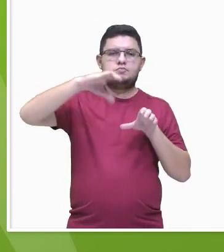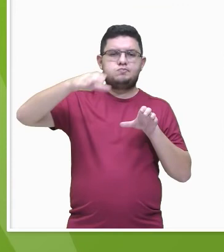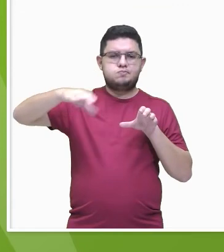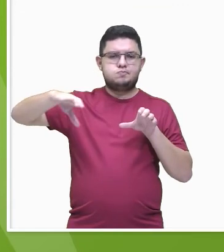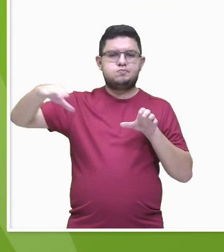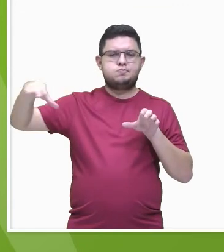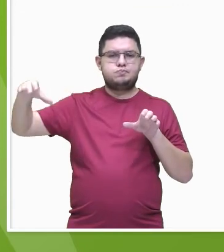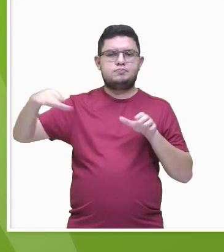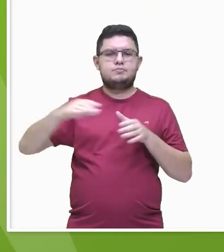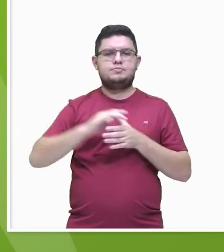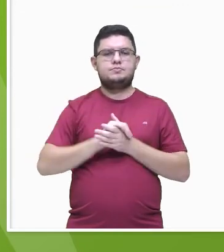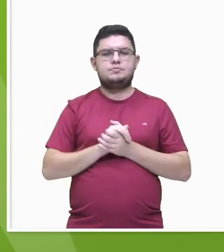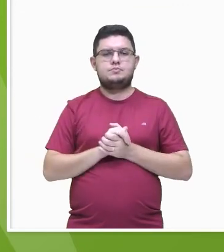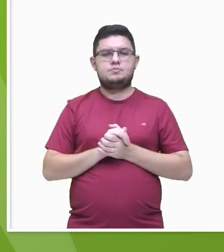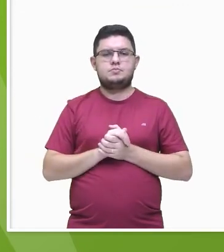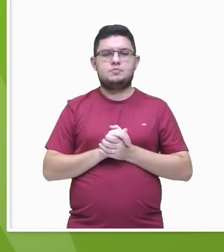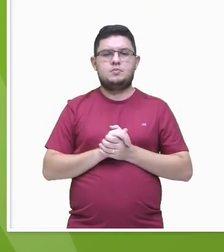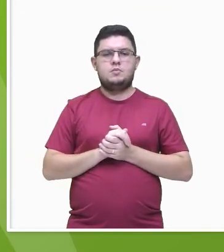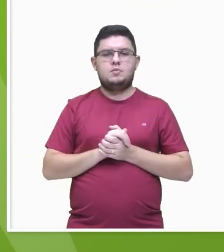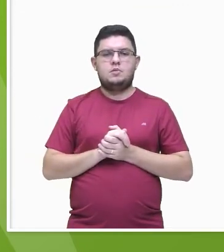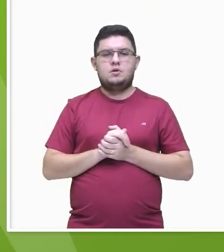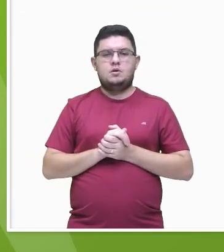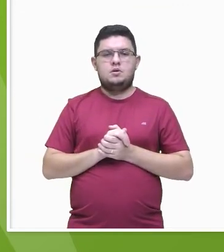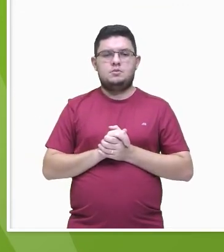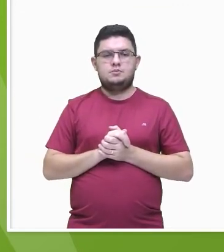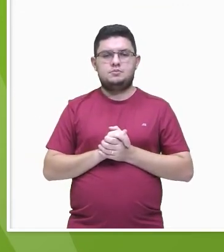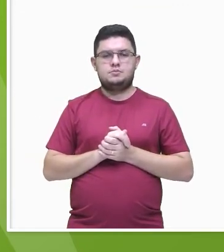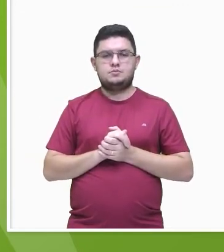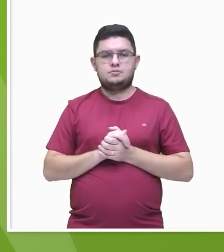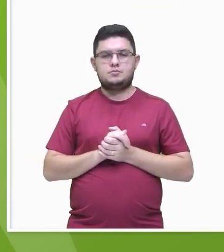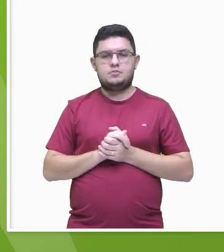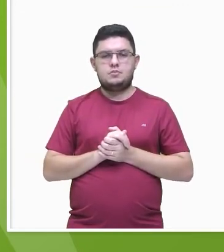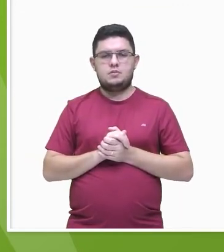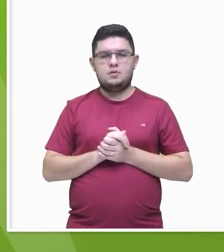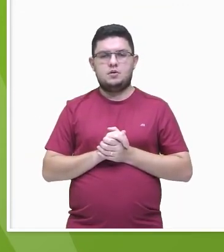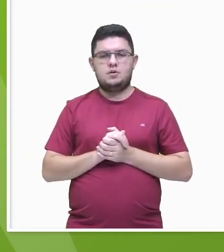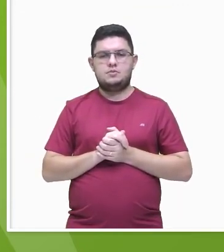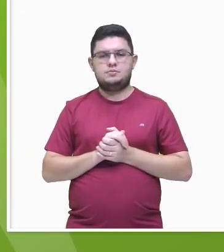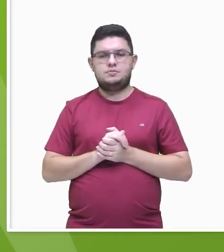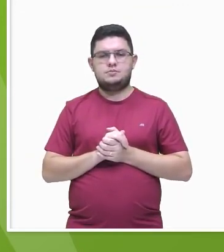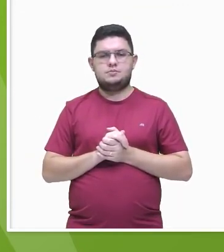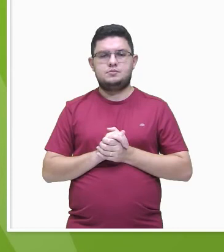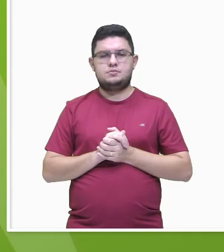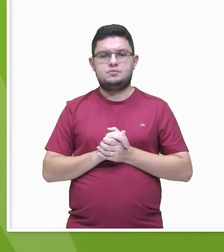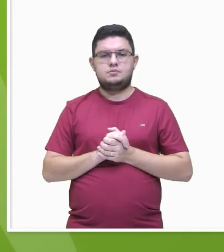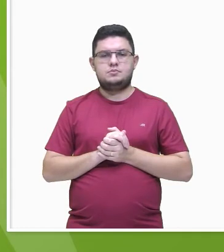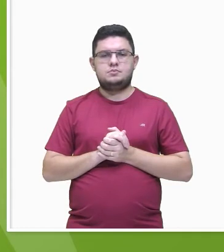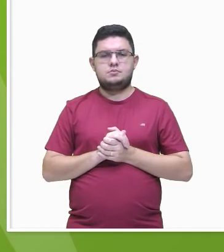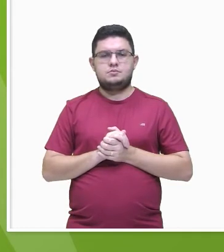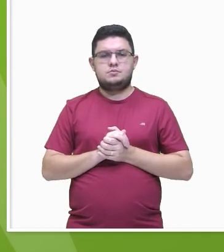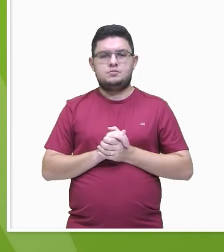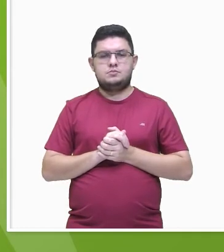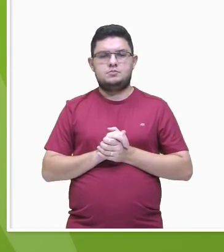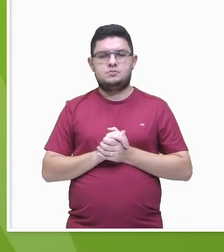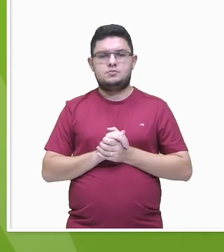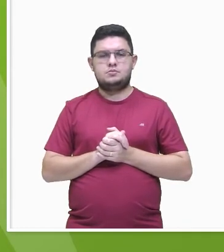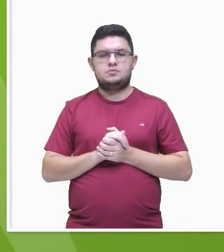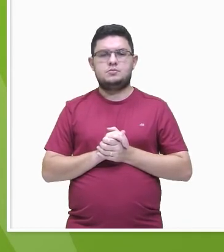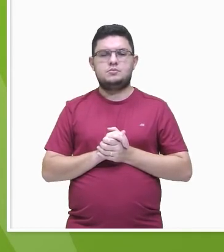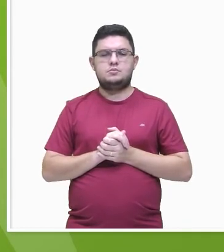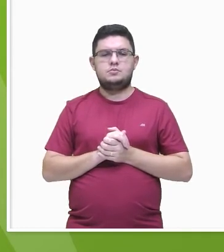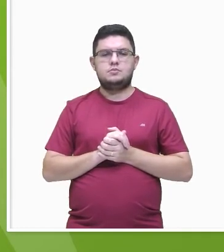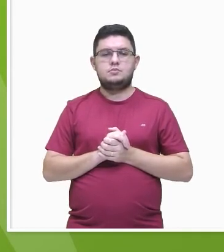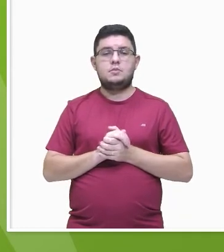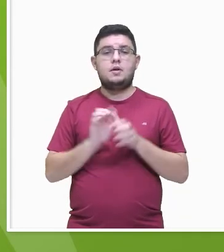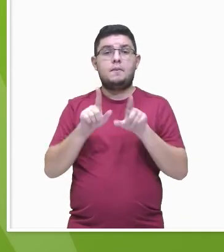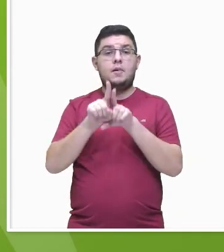mudar de cor, que não dá para ver? O corpo cilíndrico, olha aí, ó, e alongado, né? Esse formato aí. Mas